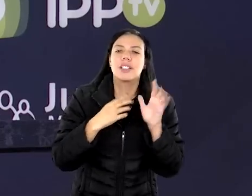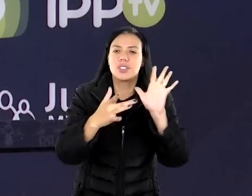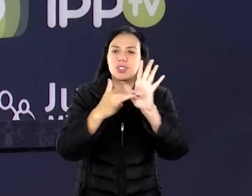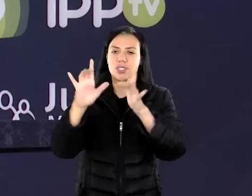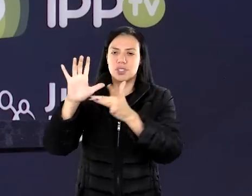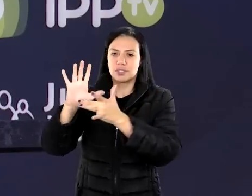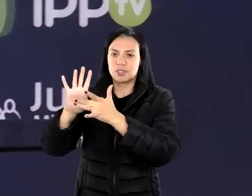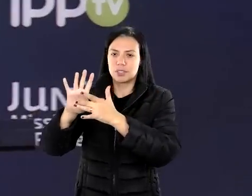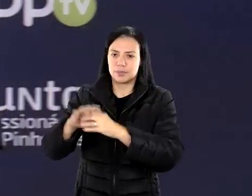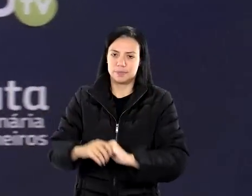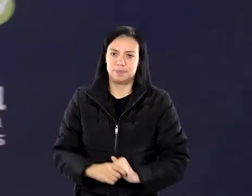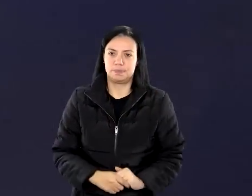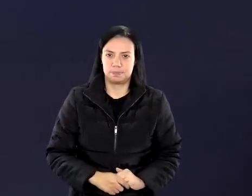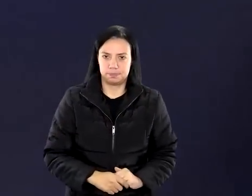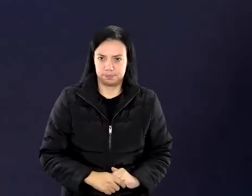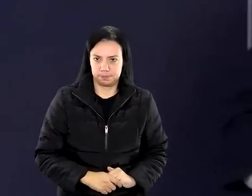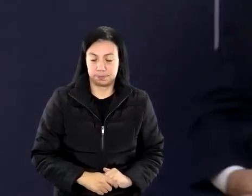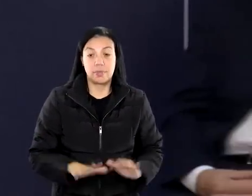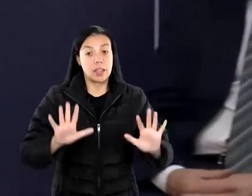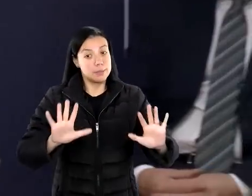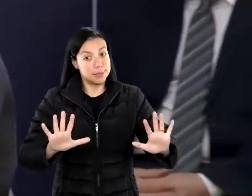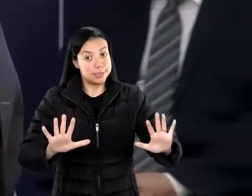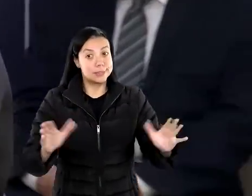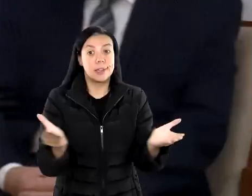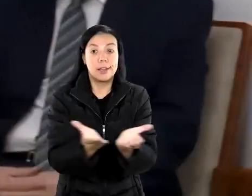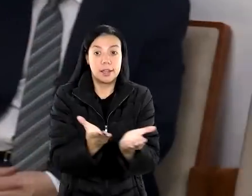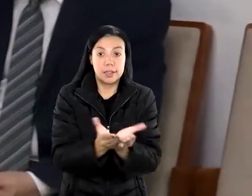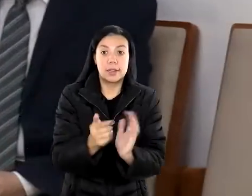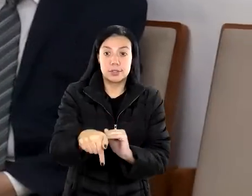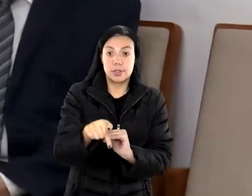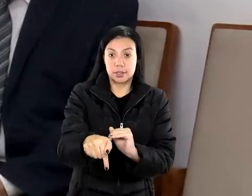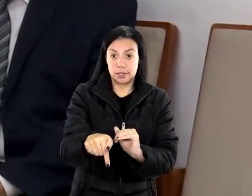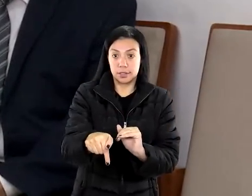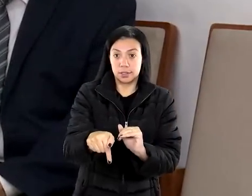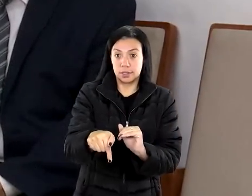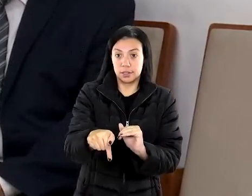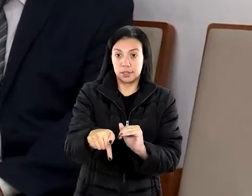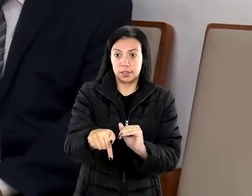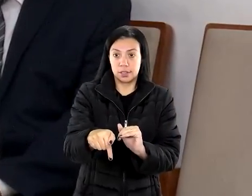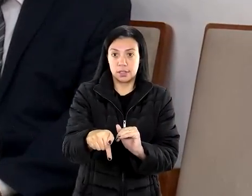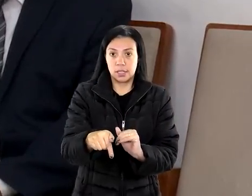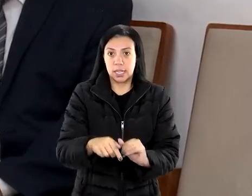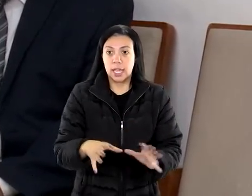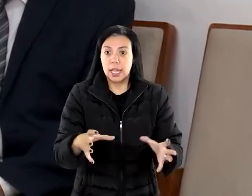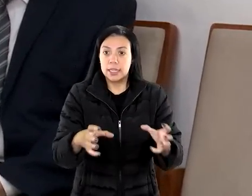Agora tem um pessoal aqui na igreja que quer ser crente mais amaziado. Não, não é assim não,